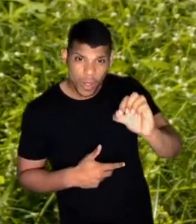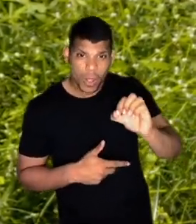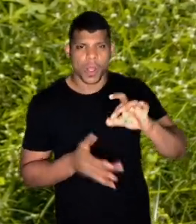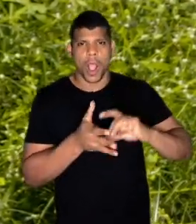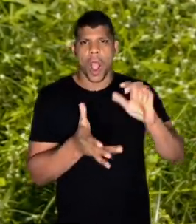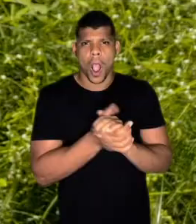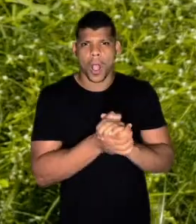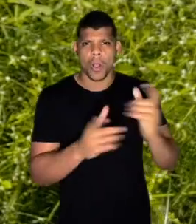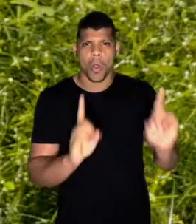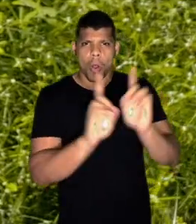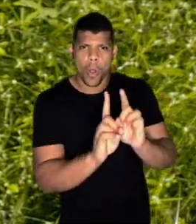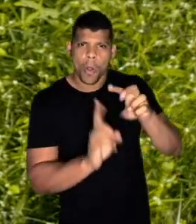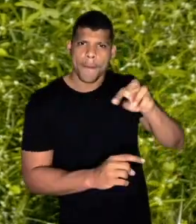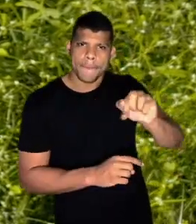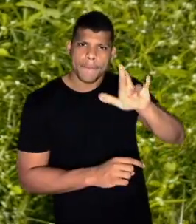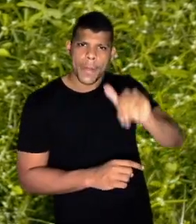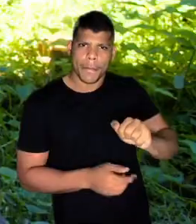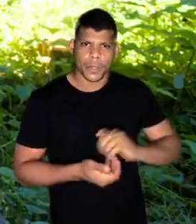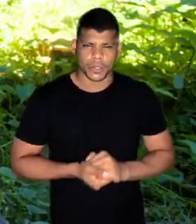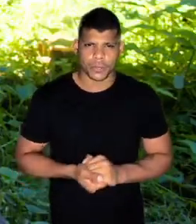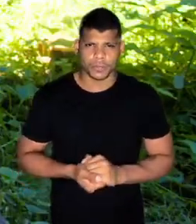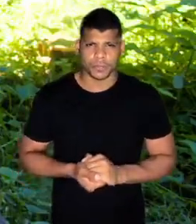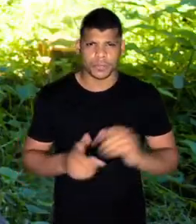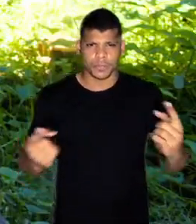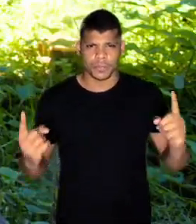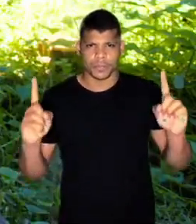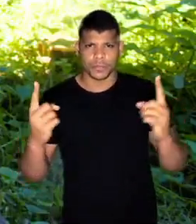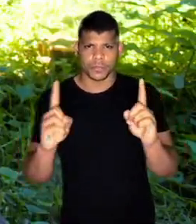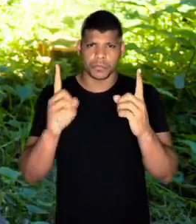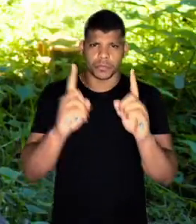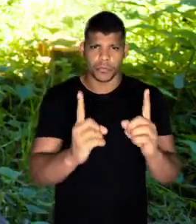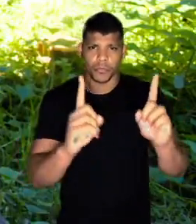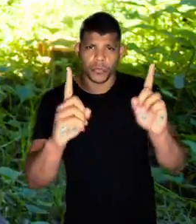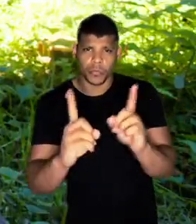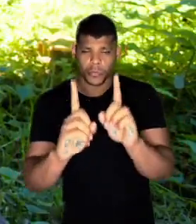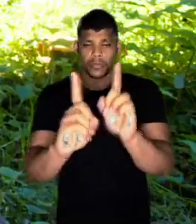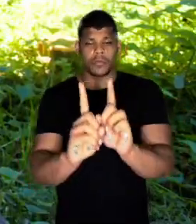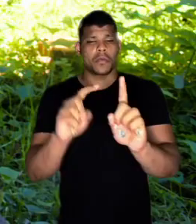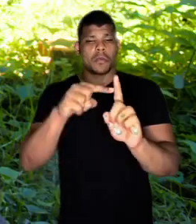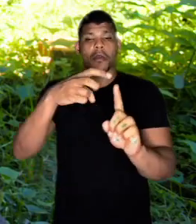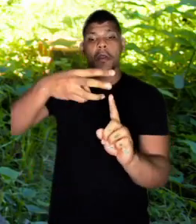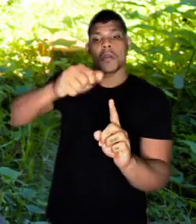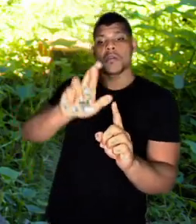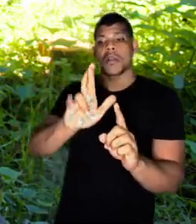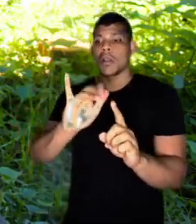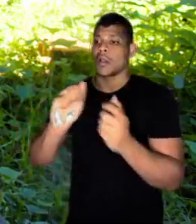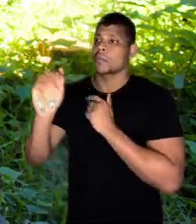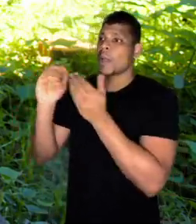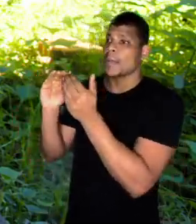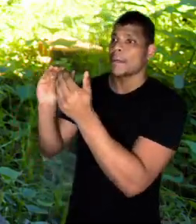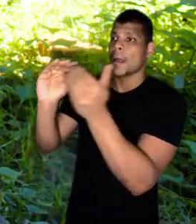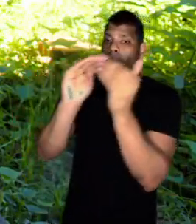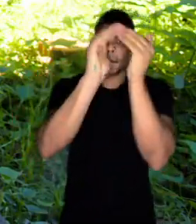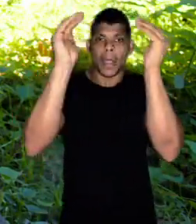casório da Maria casório da Maria enfeitou O Arraiá a capela